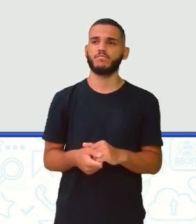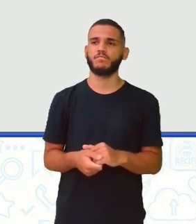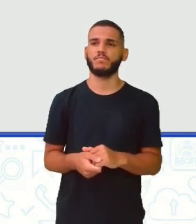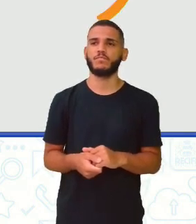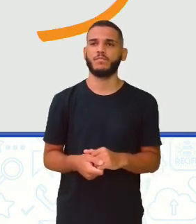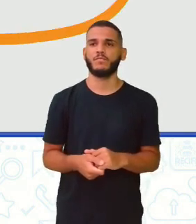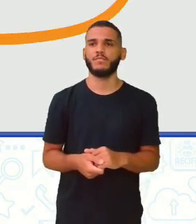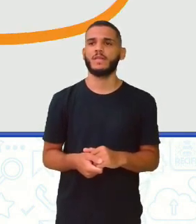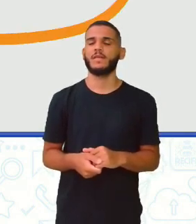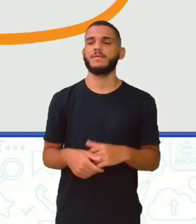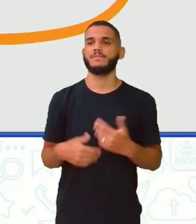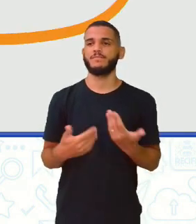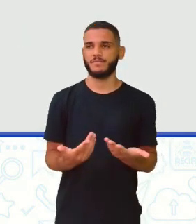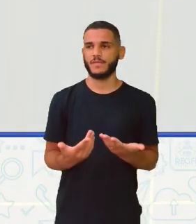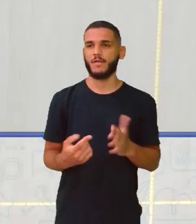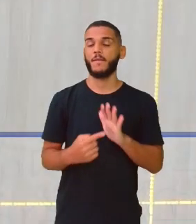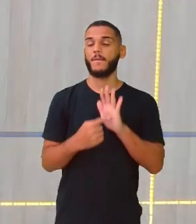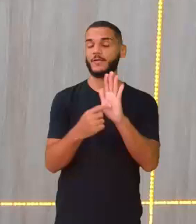Traz para mim, por favor.